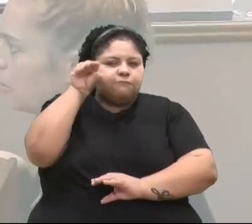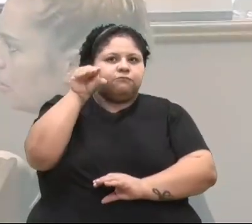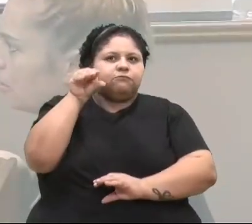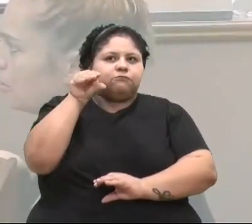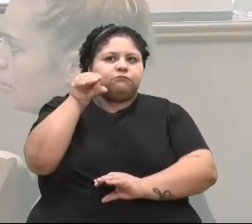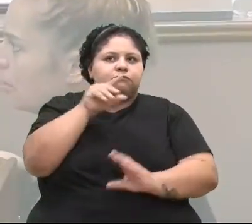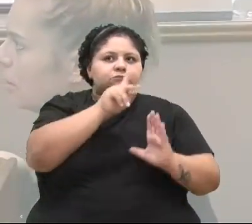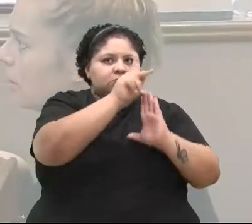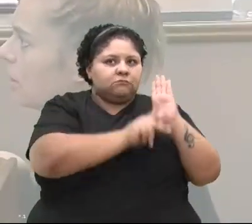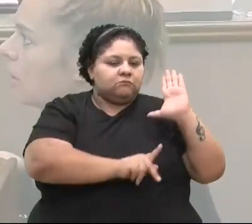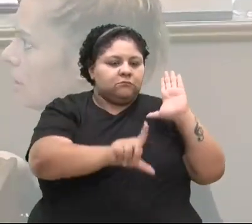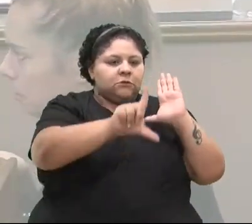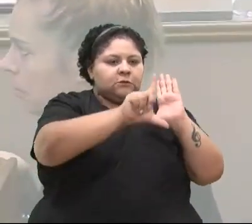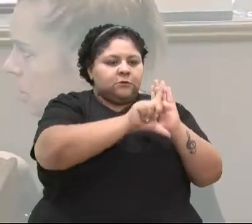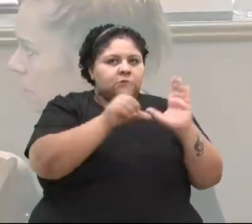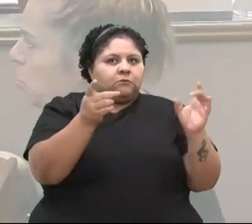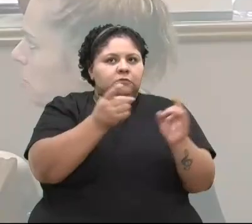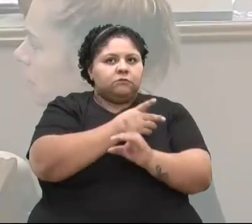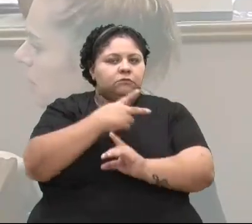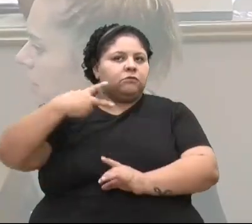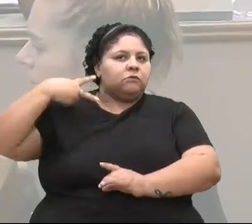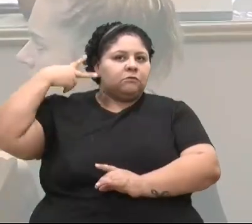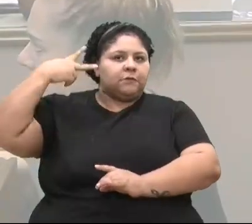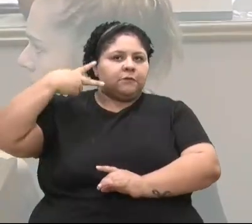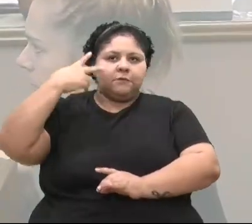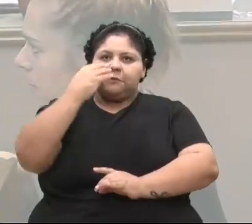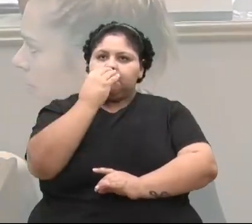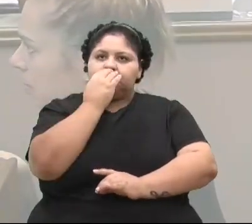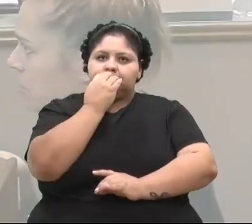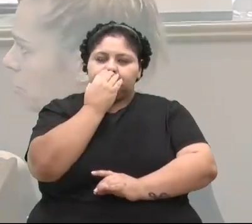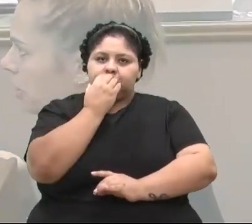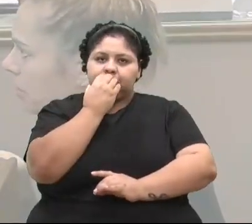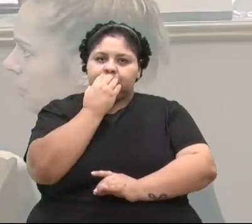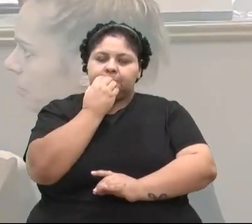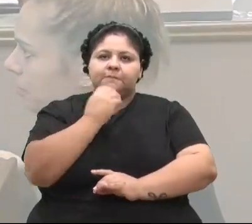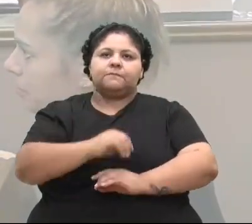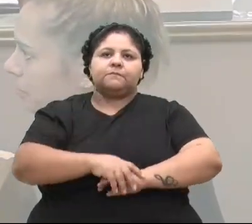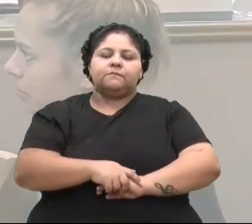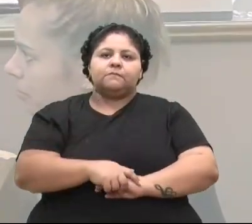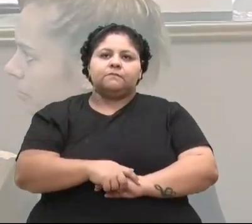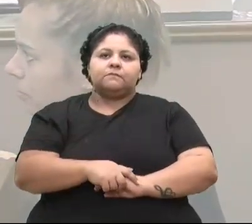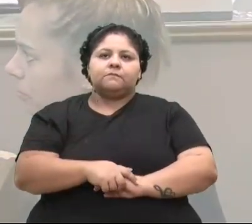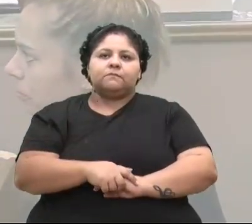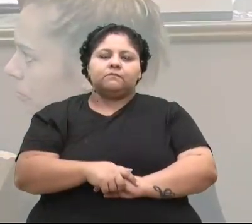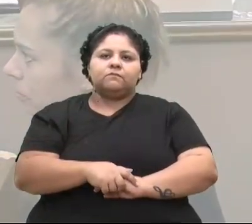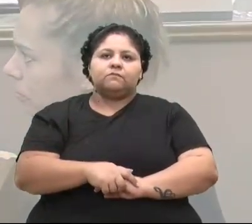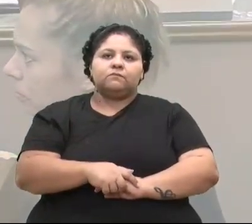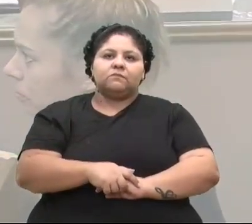o projeto de lei complementar do vereador Gilfredo Otto de Camille Sobrinho, que determina